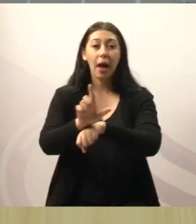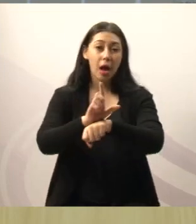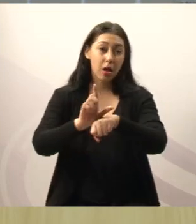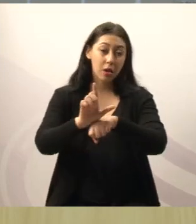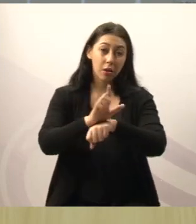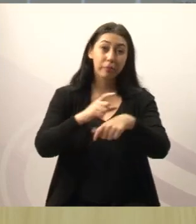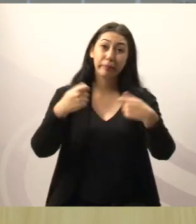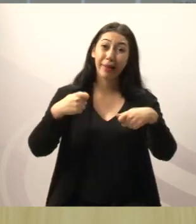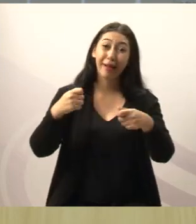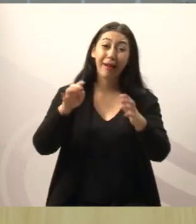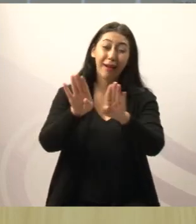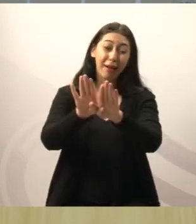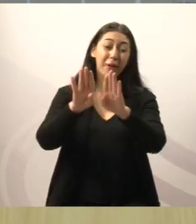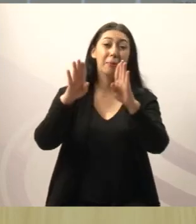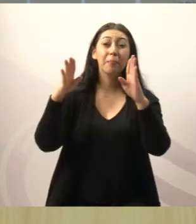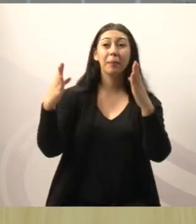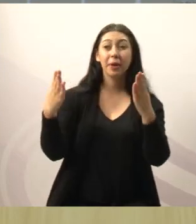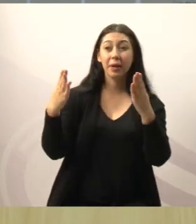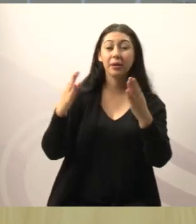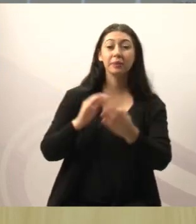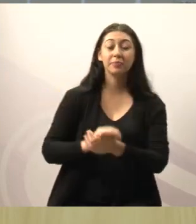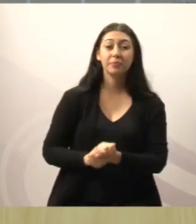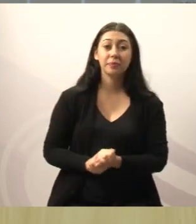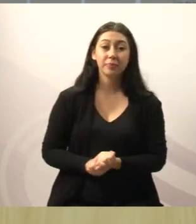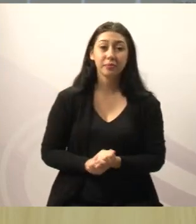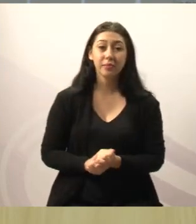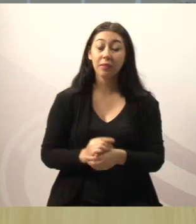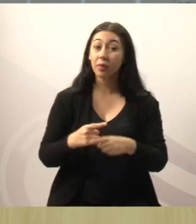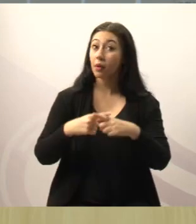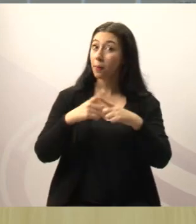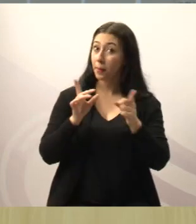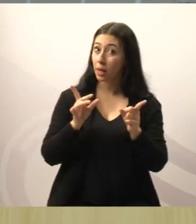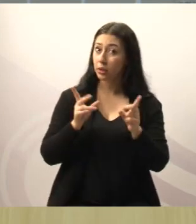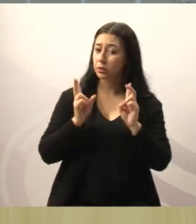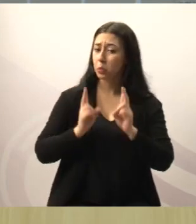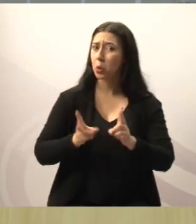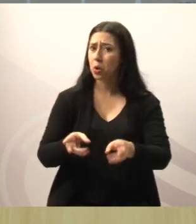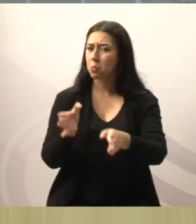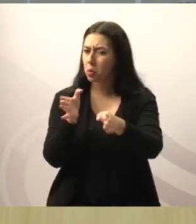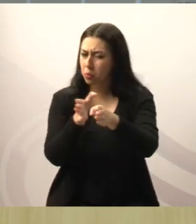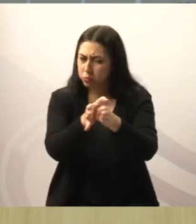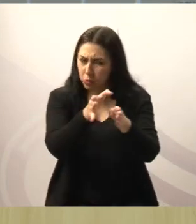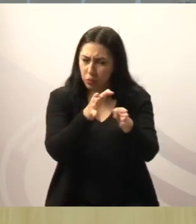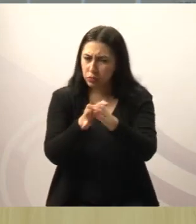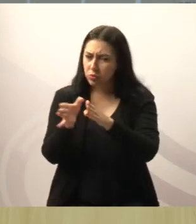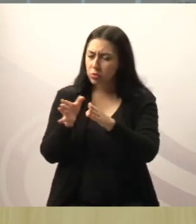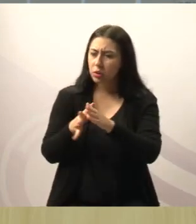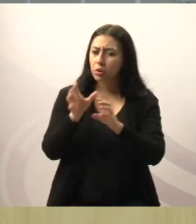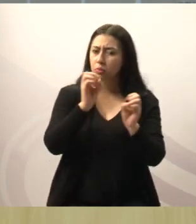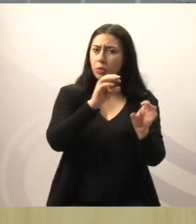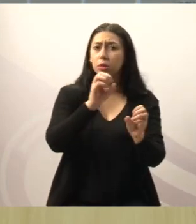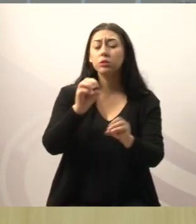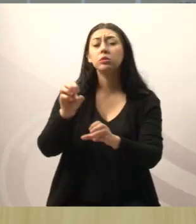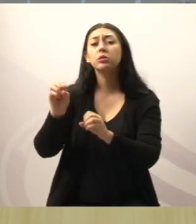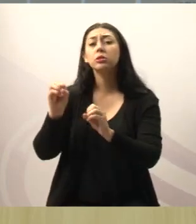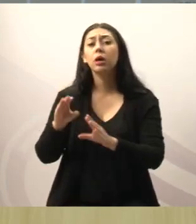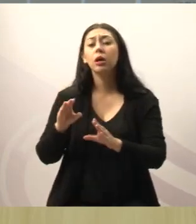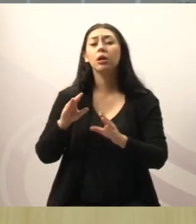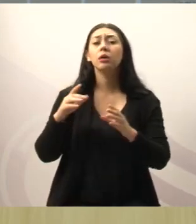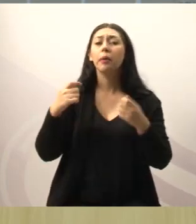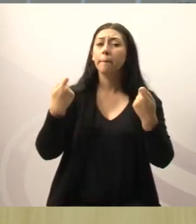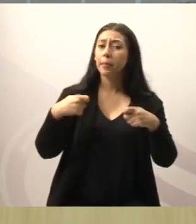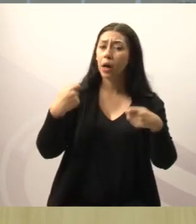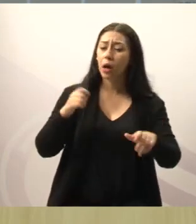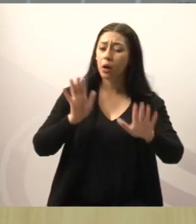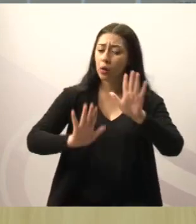seu cliente, ampliará a conscientização e proporcionar a progressão